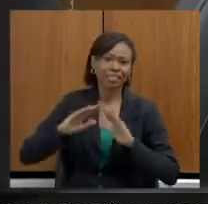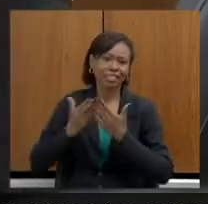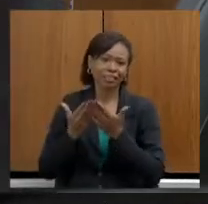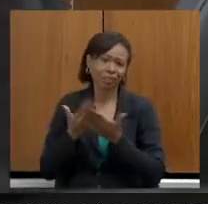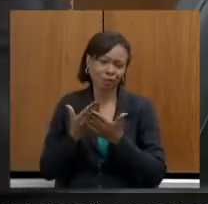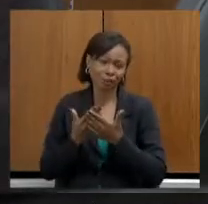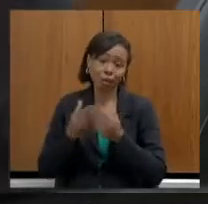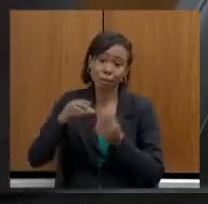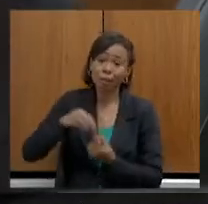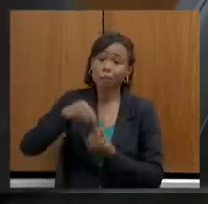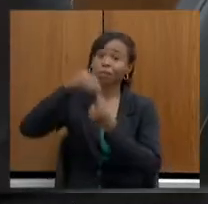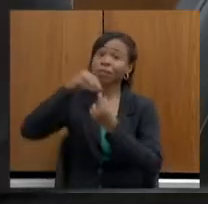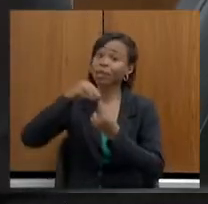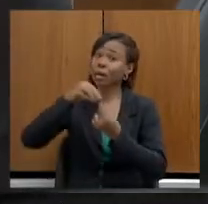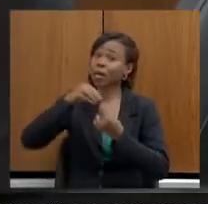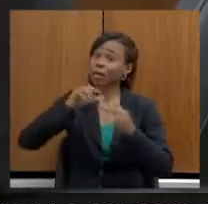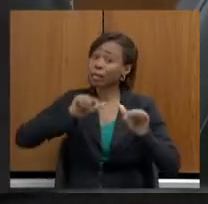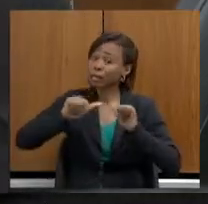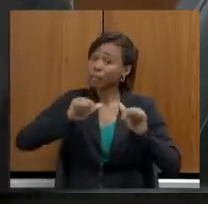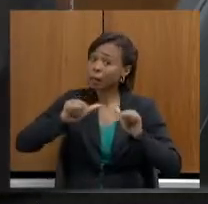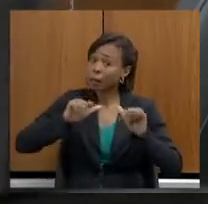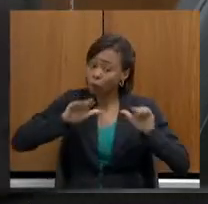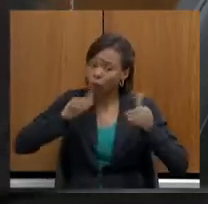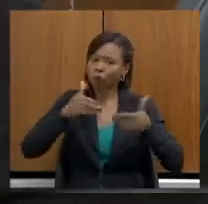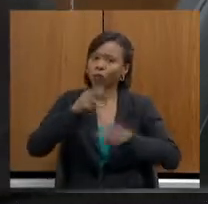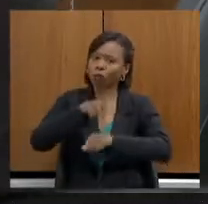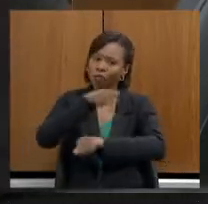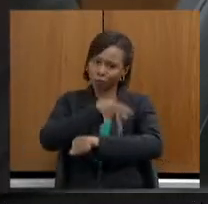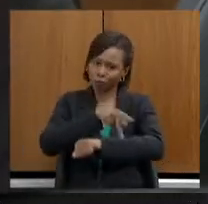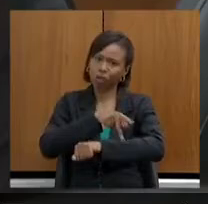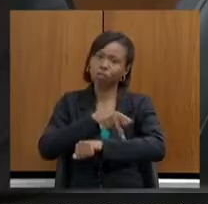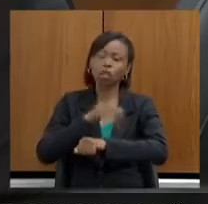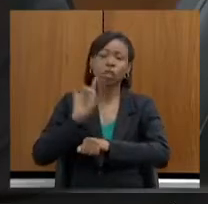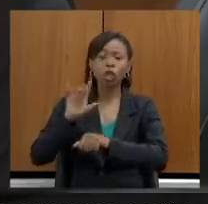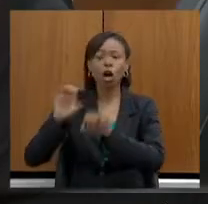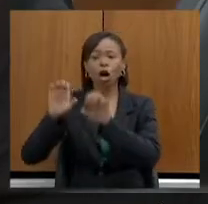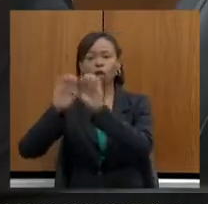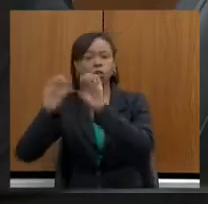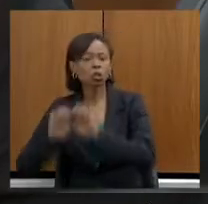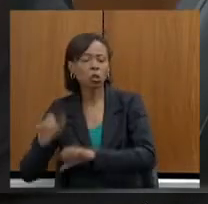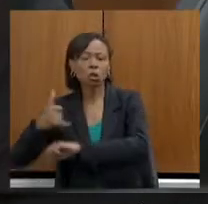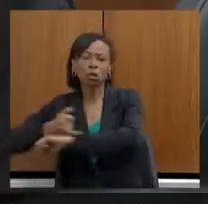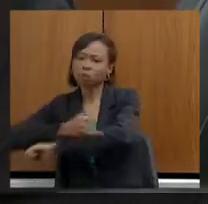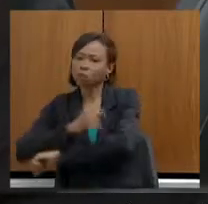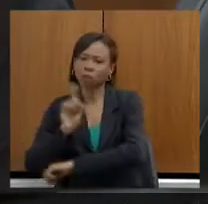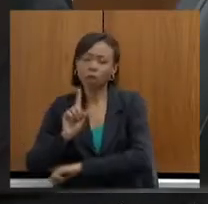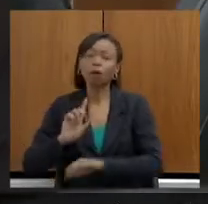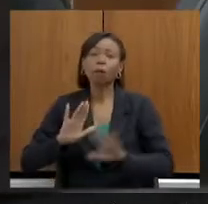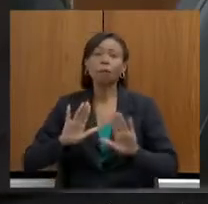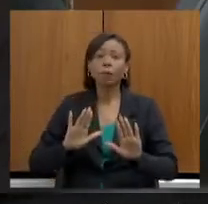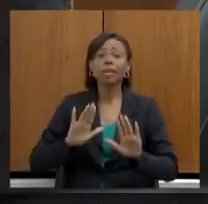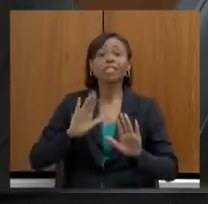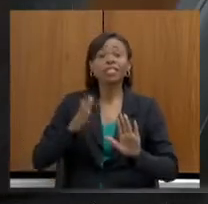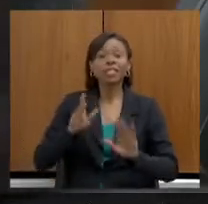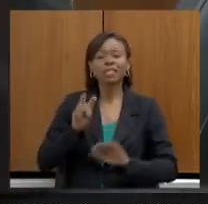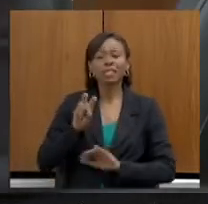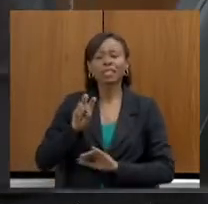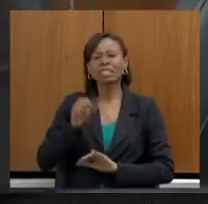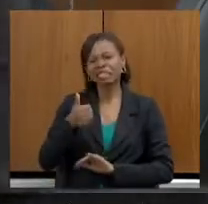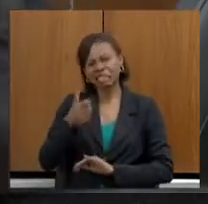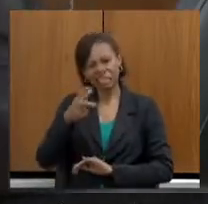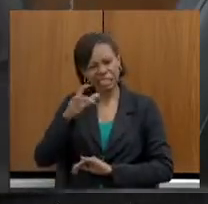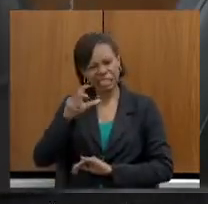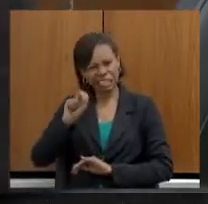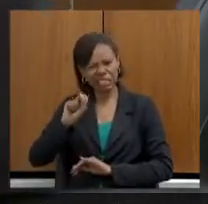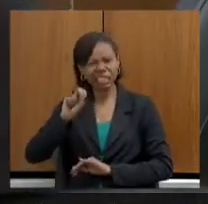priorizar as atividades essencialmente pedagógicas não apenas aquelas de infraestrutura e já dispusemos de 105 milhões de reais